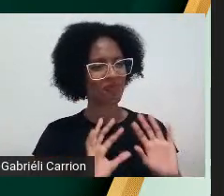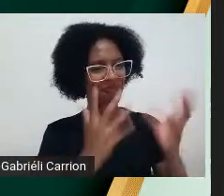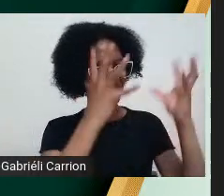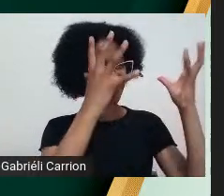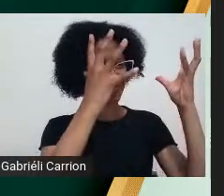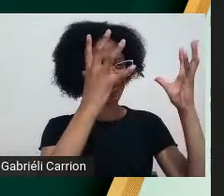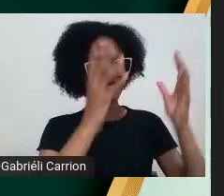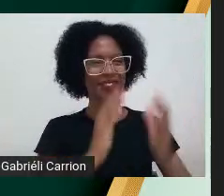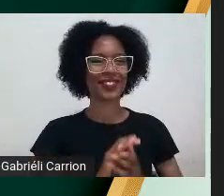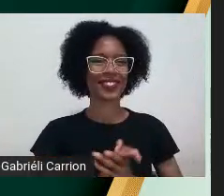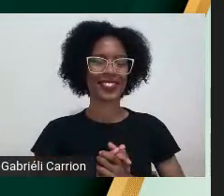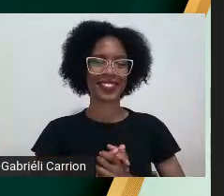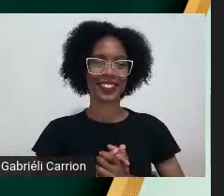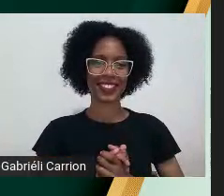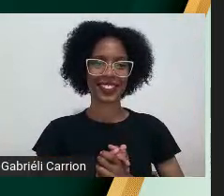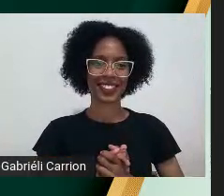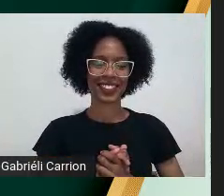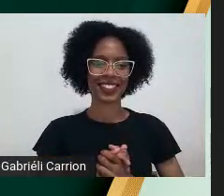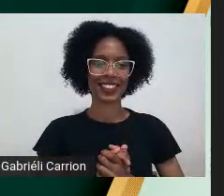Parabéns.